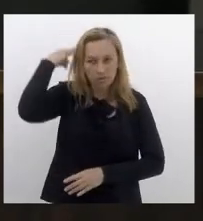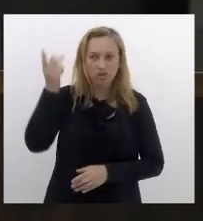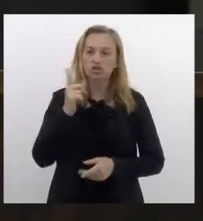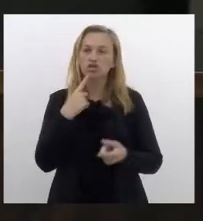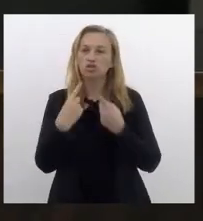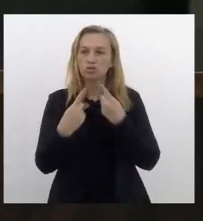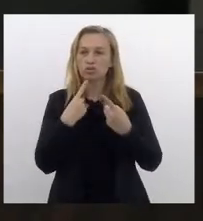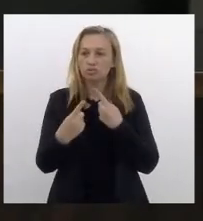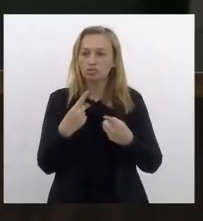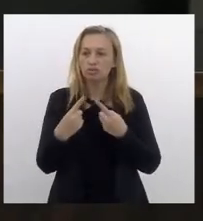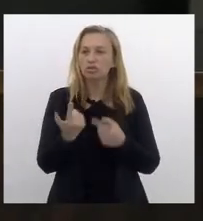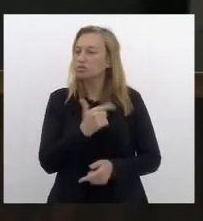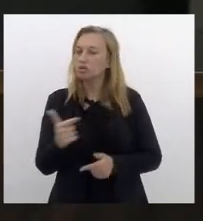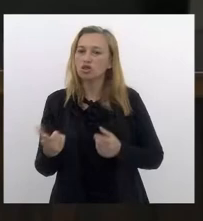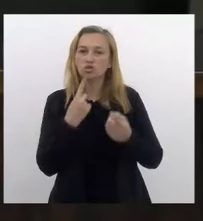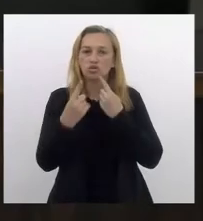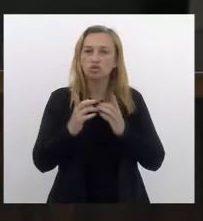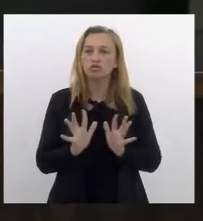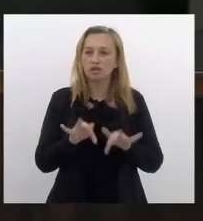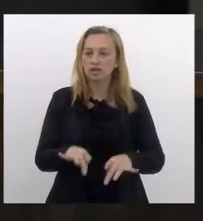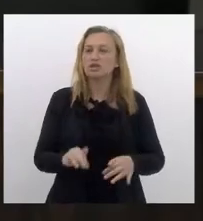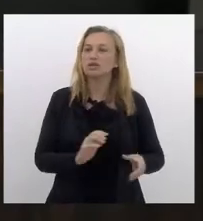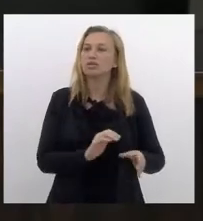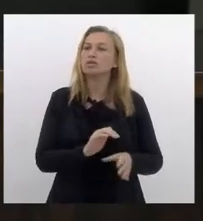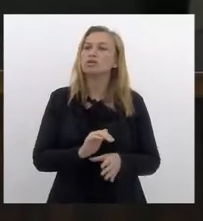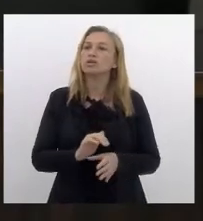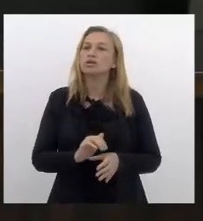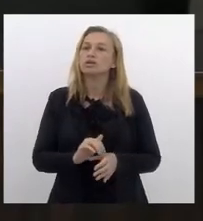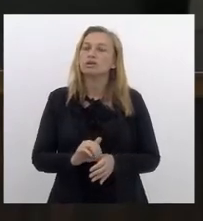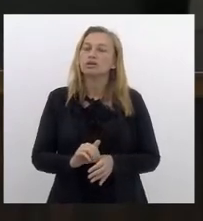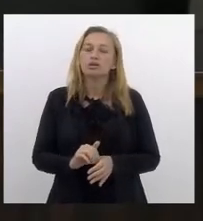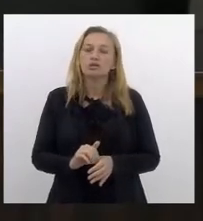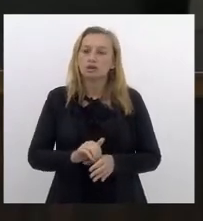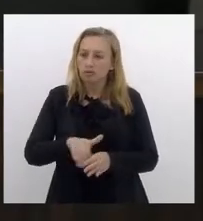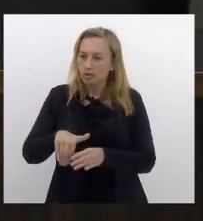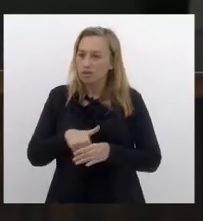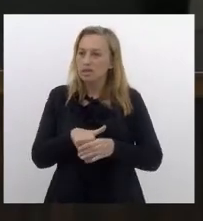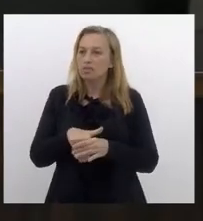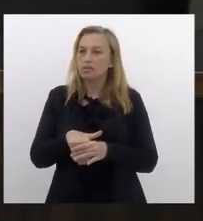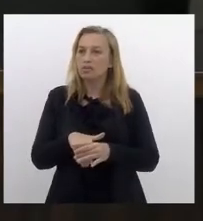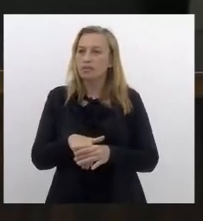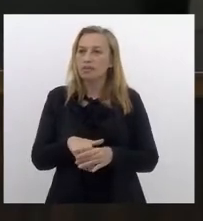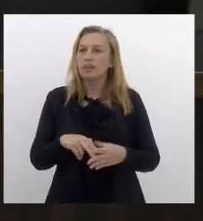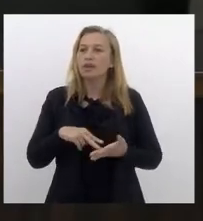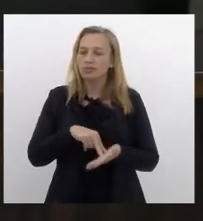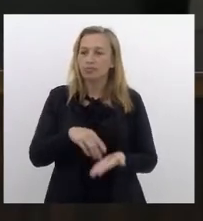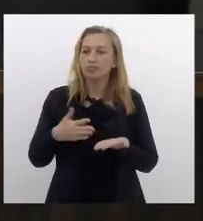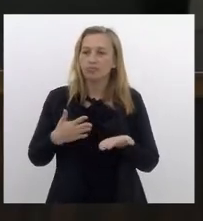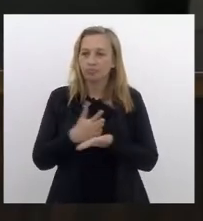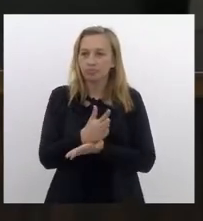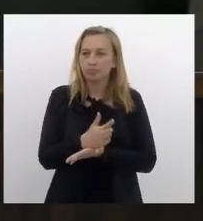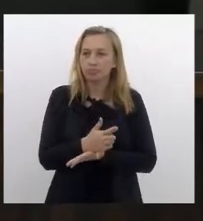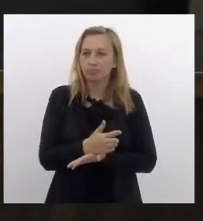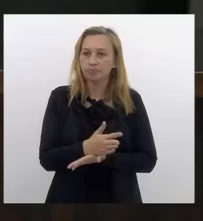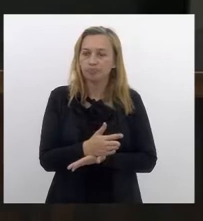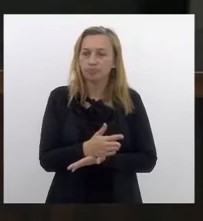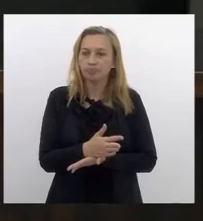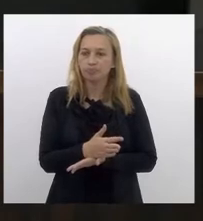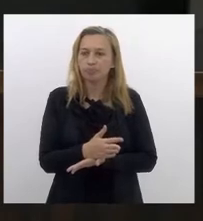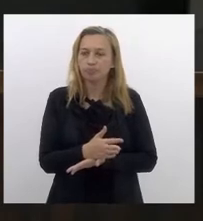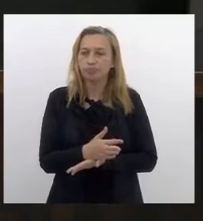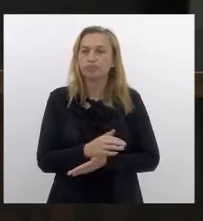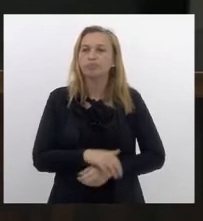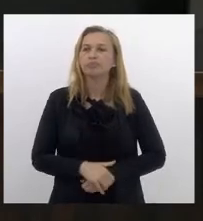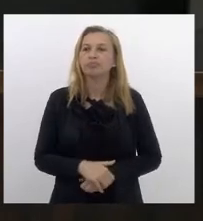discussão. E não havendo o que queira discutir, encerra a discussão. Em votação. Se os que aprovam, eles que estão aprovados, vai